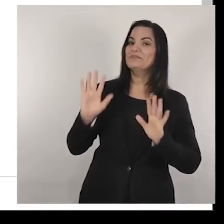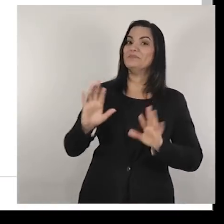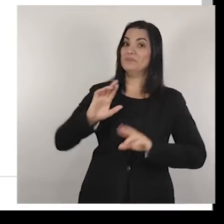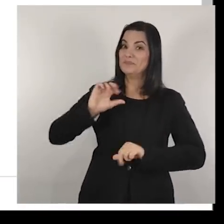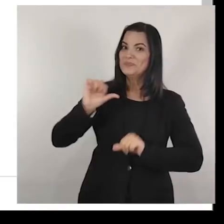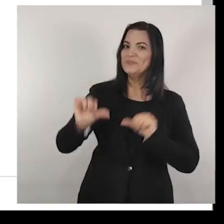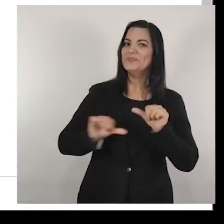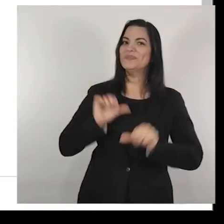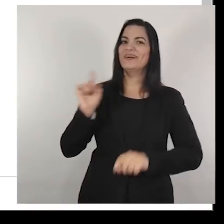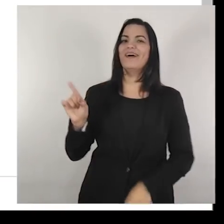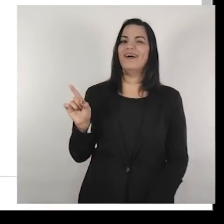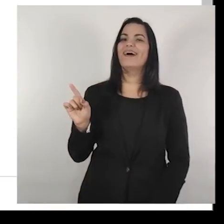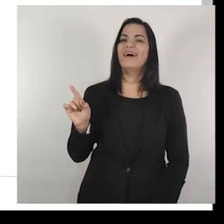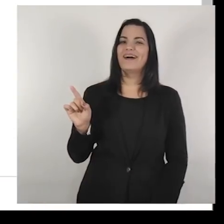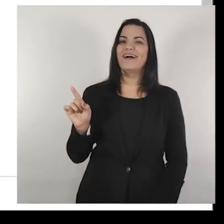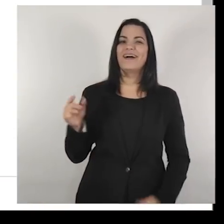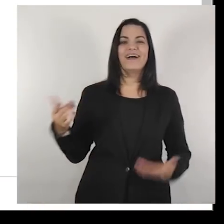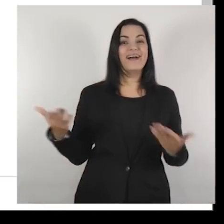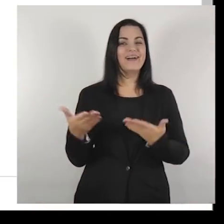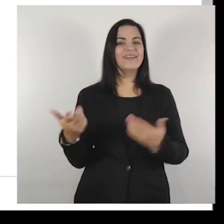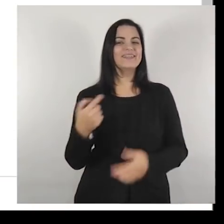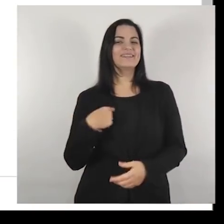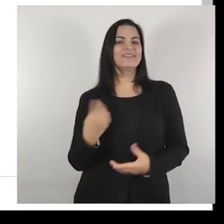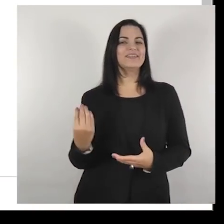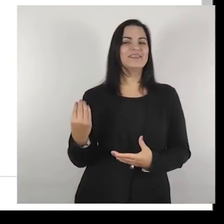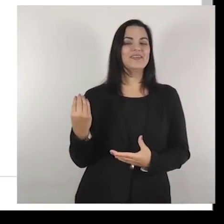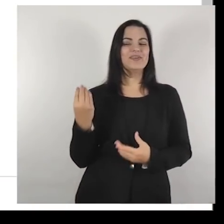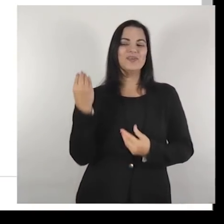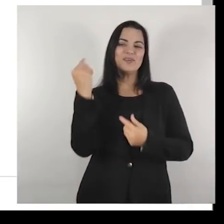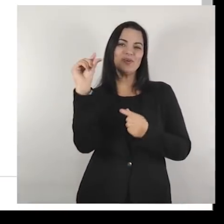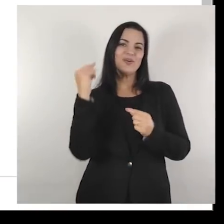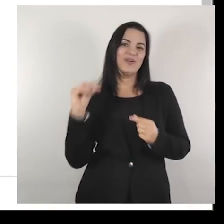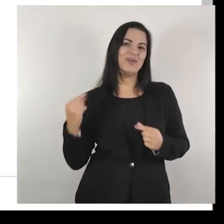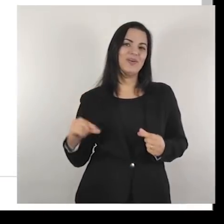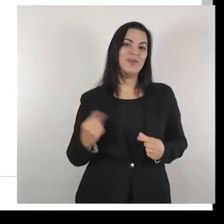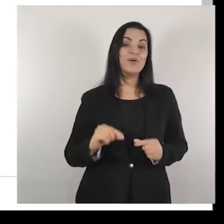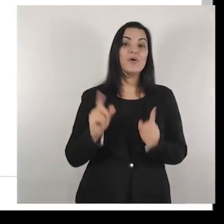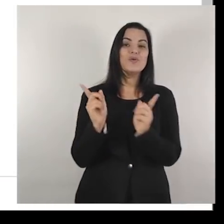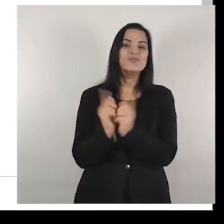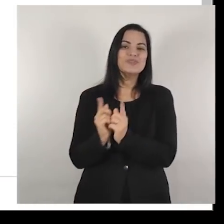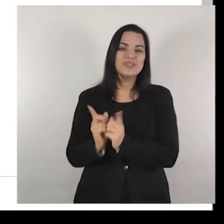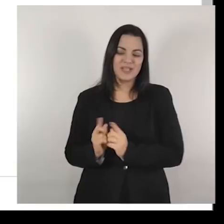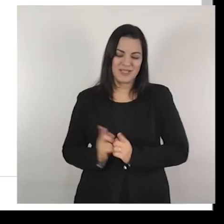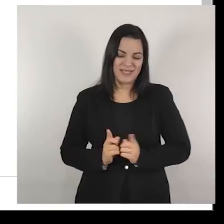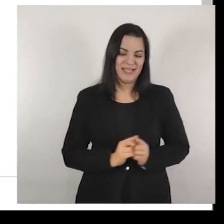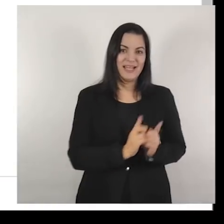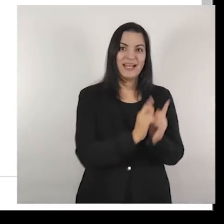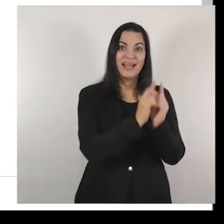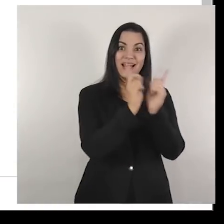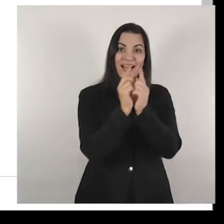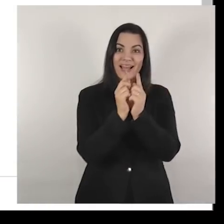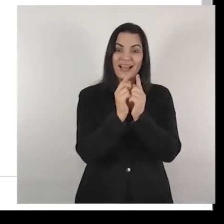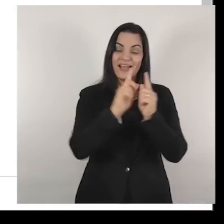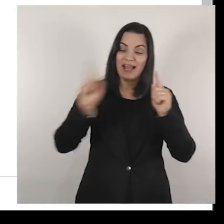Só que olha só, a Pro agora colocou as siglas e quando a roleta parar, você vai